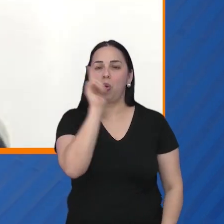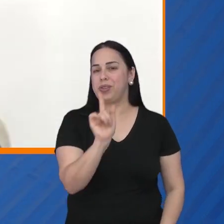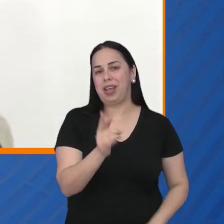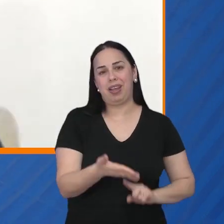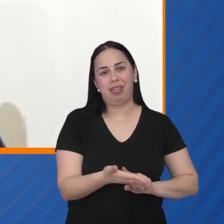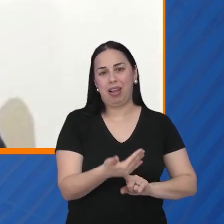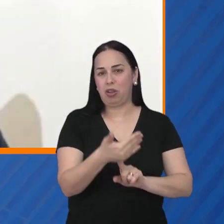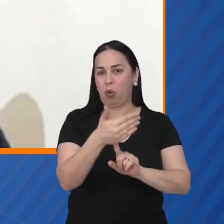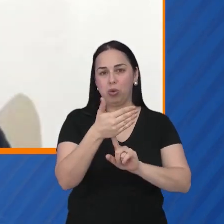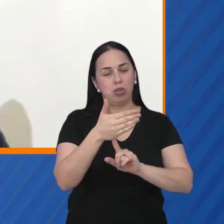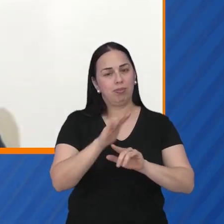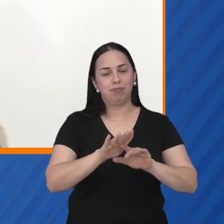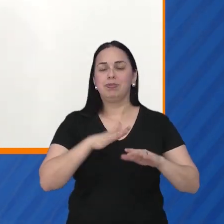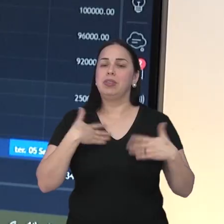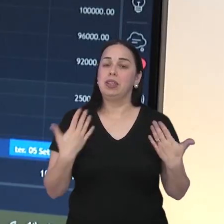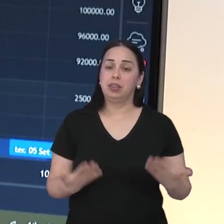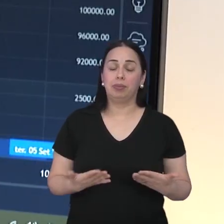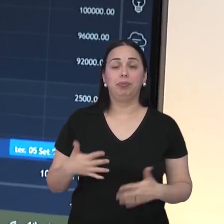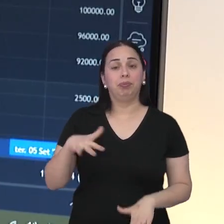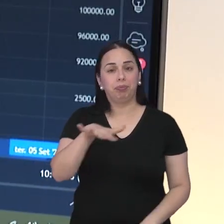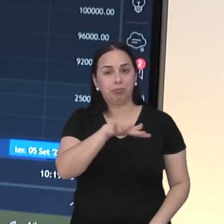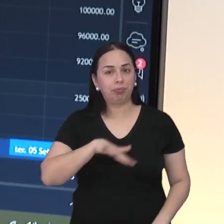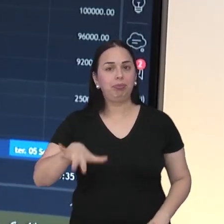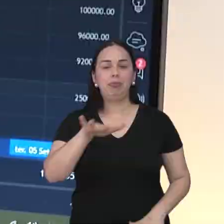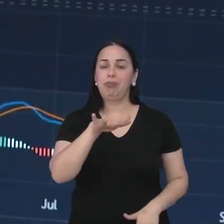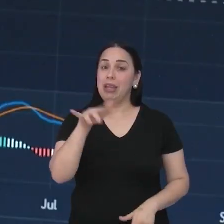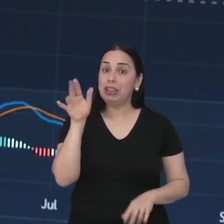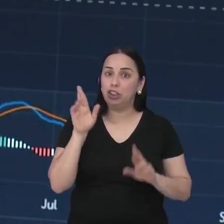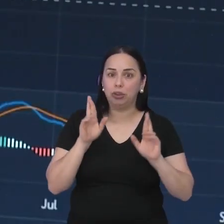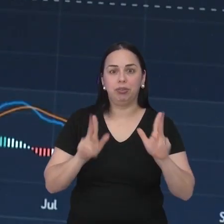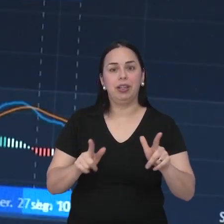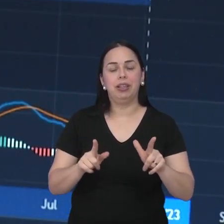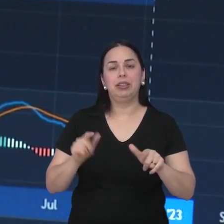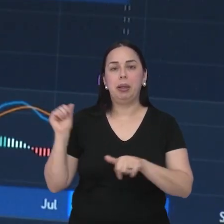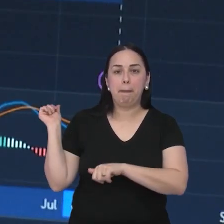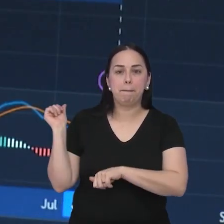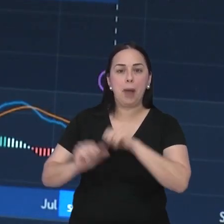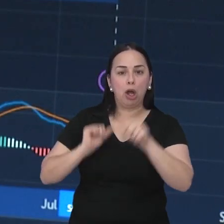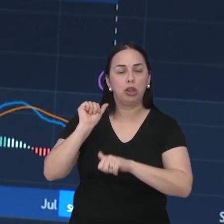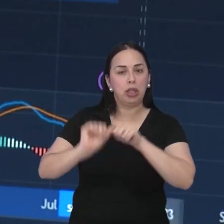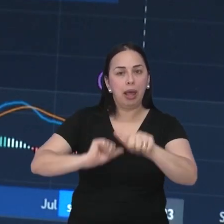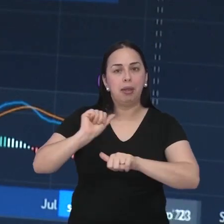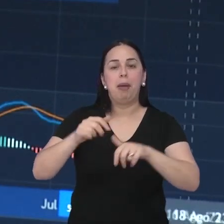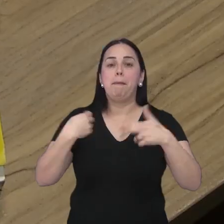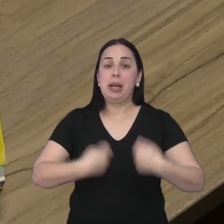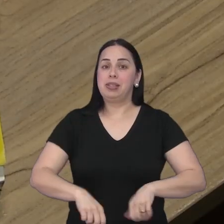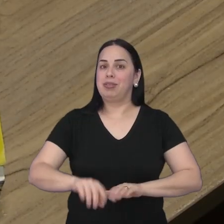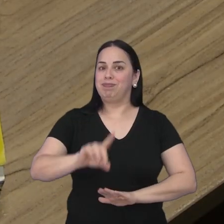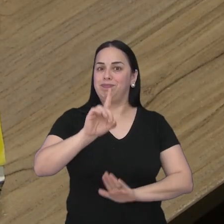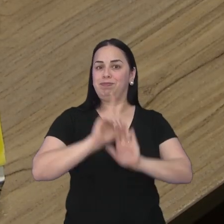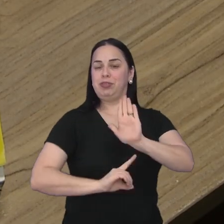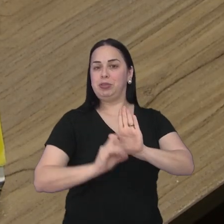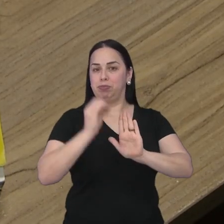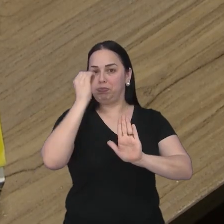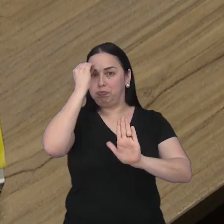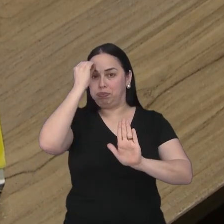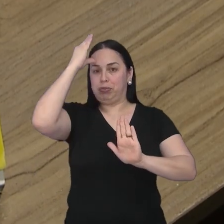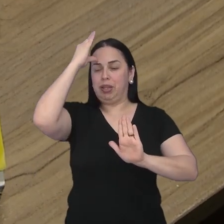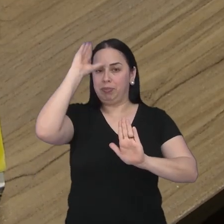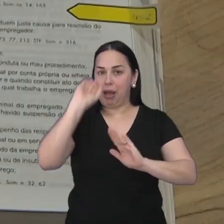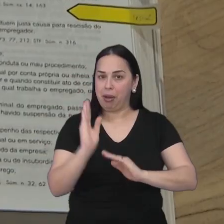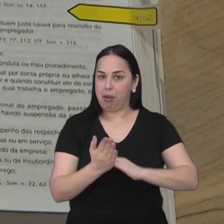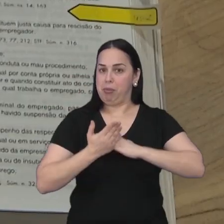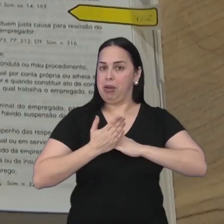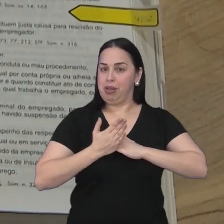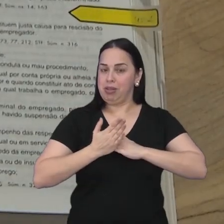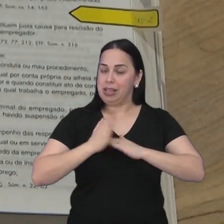o uso adequado dessas tecnologias. Diante de um cenário tão complexo e em constante mudança, conhecer os próprios